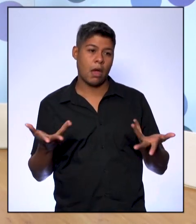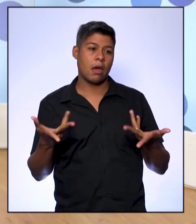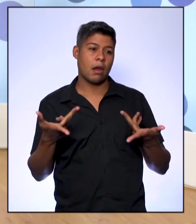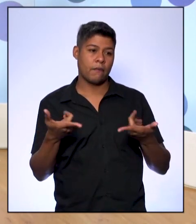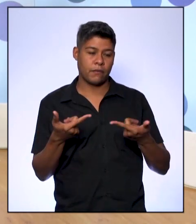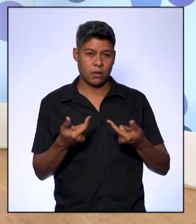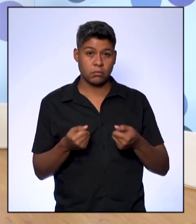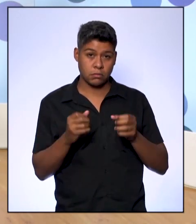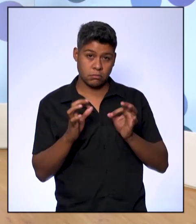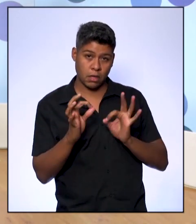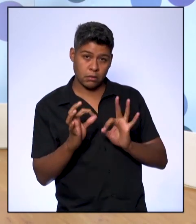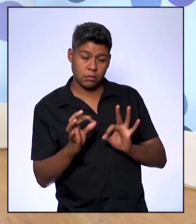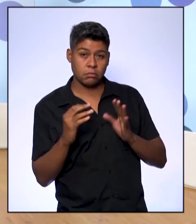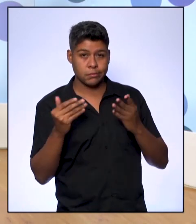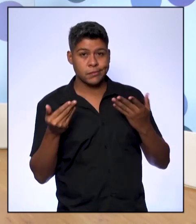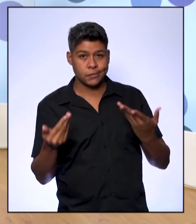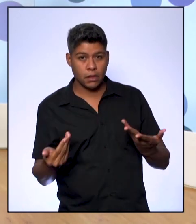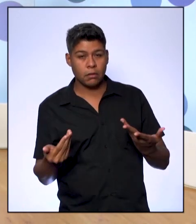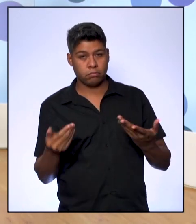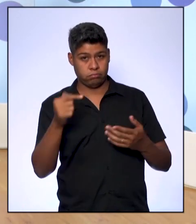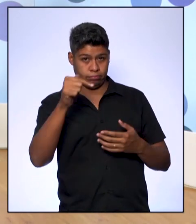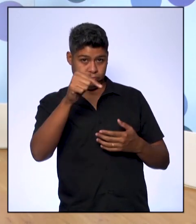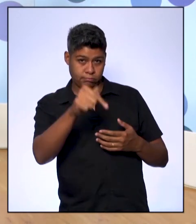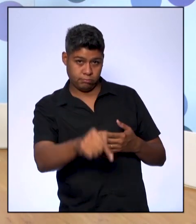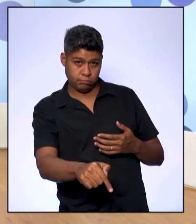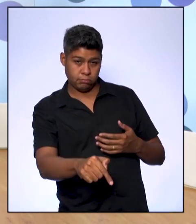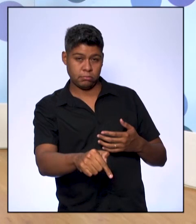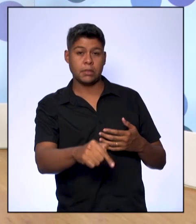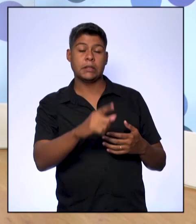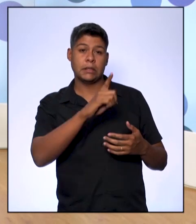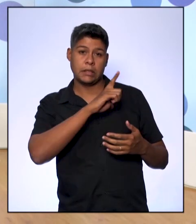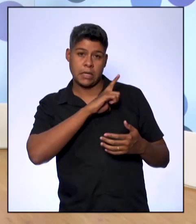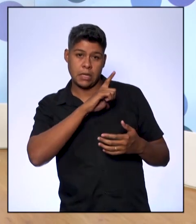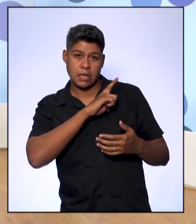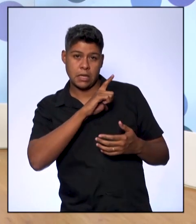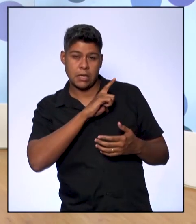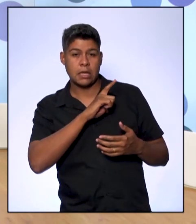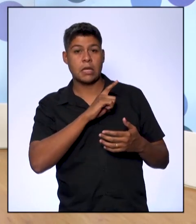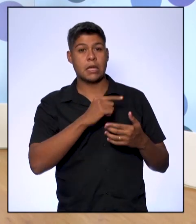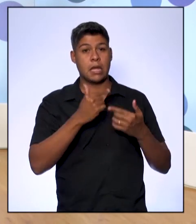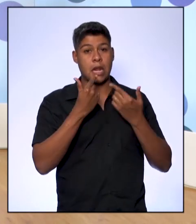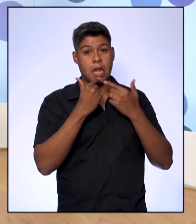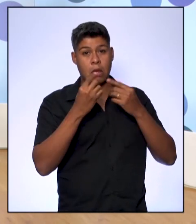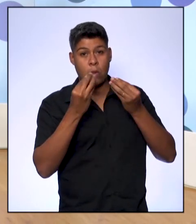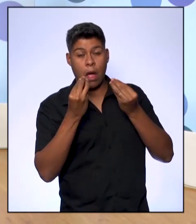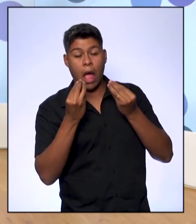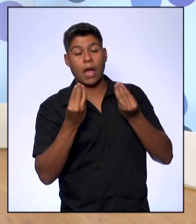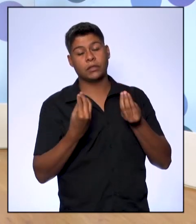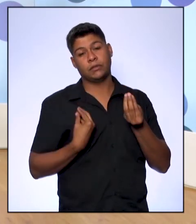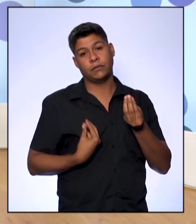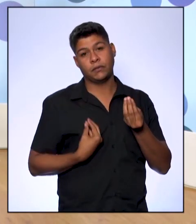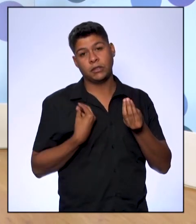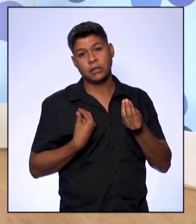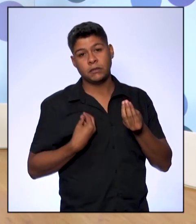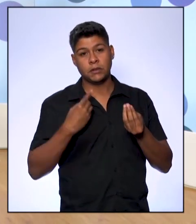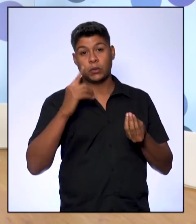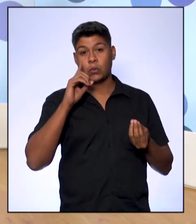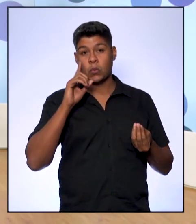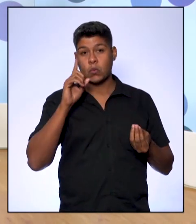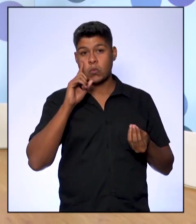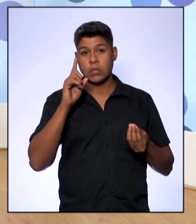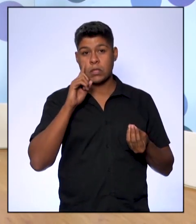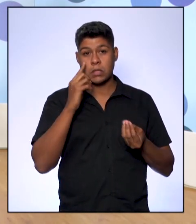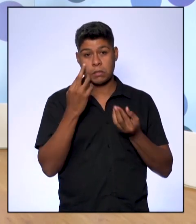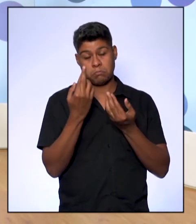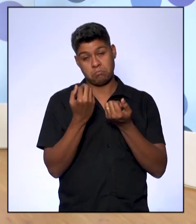maravilhosa foi das ideias então assim pessoal aqui levo vocês têm aí a figuras linguagem que está presente no nosso dia a dia